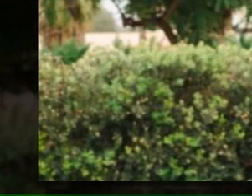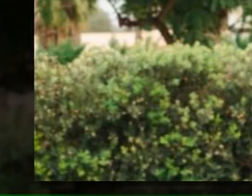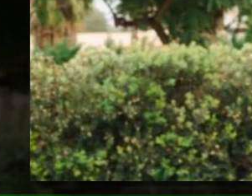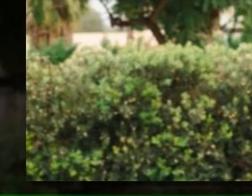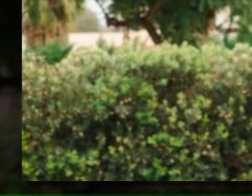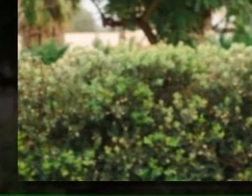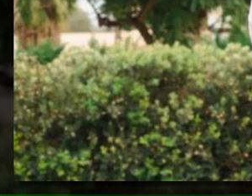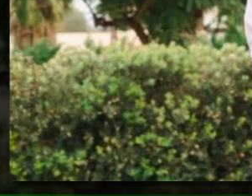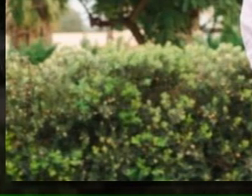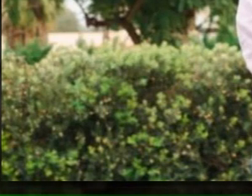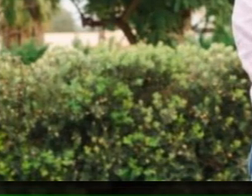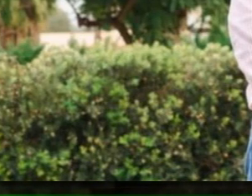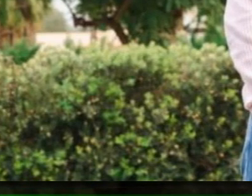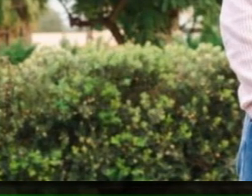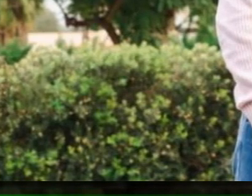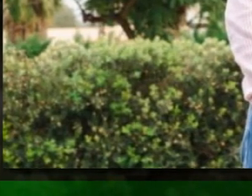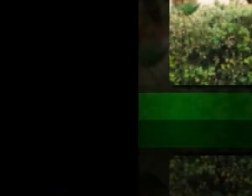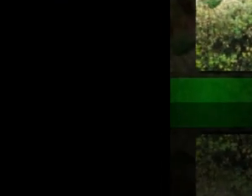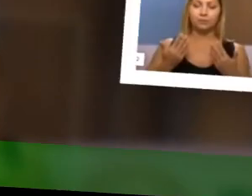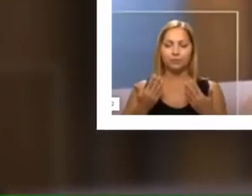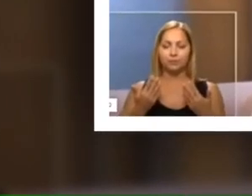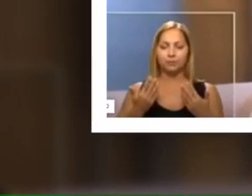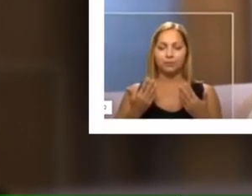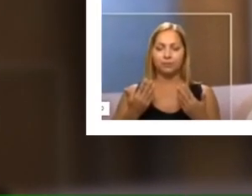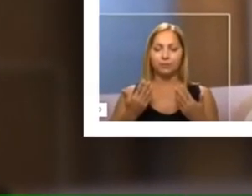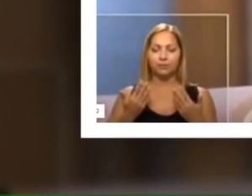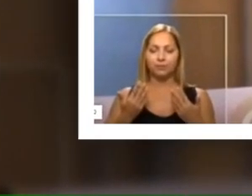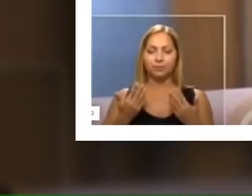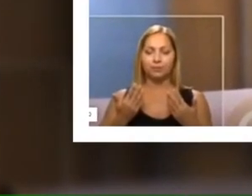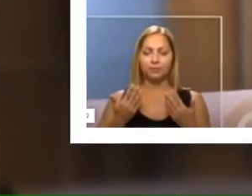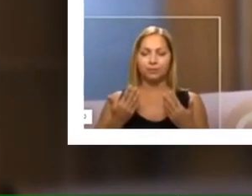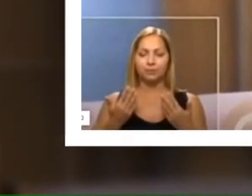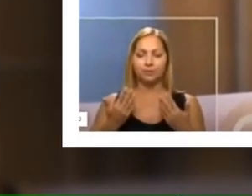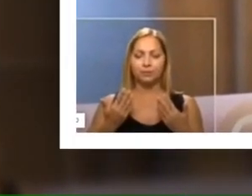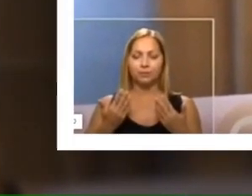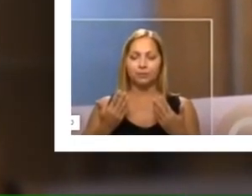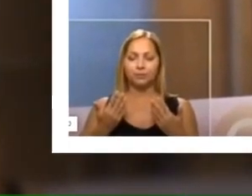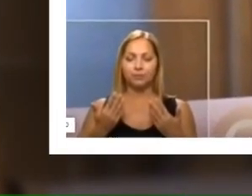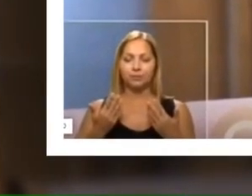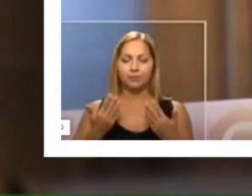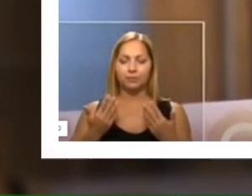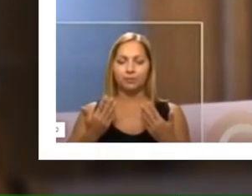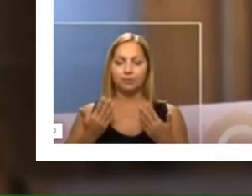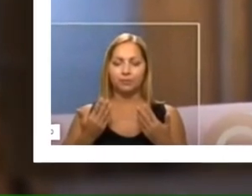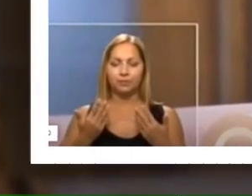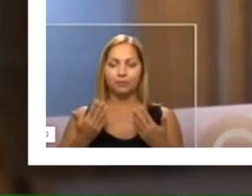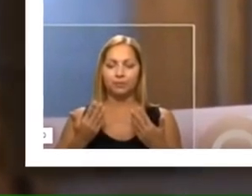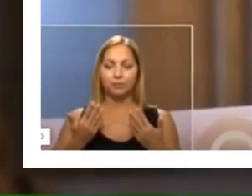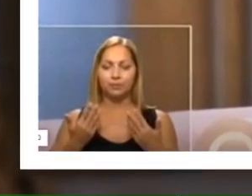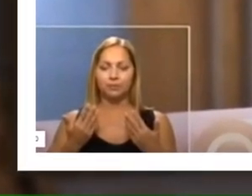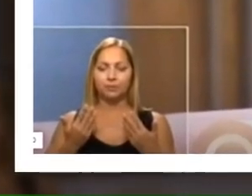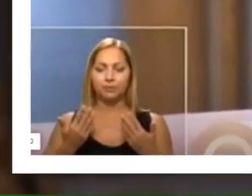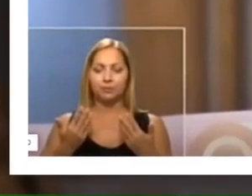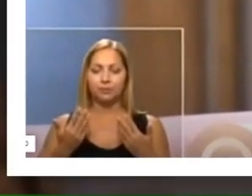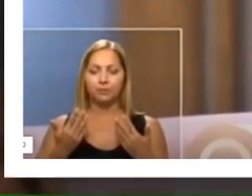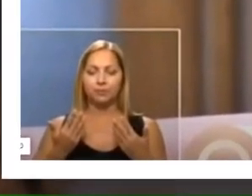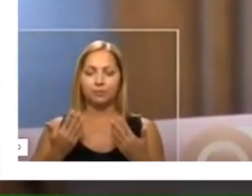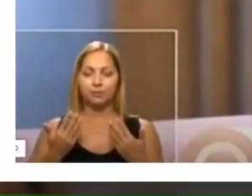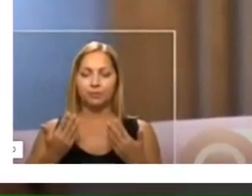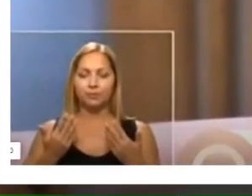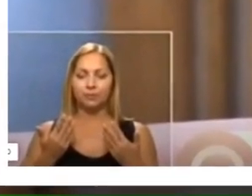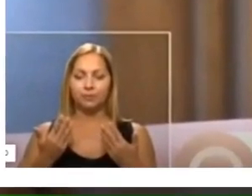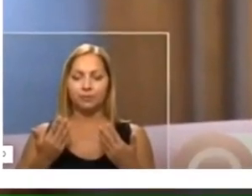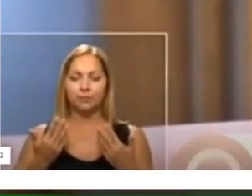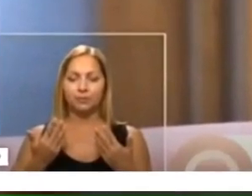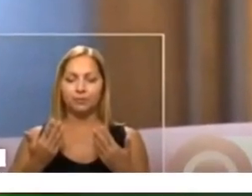acontecer e, quando tem crises, recebe mensagens do futuro. Segundo a premonição de Santinha, o ano